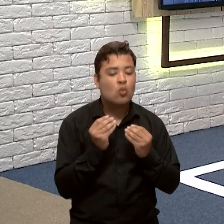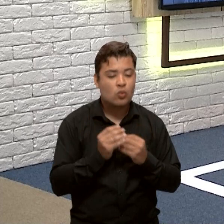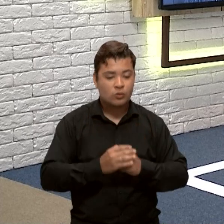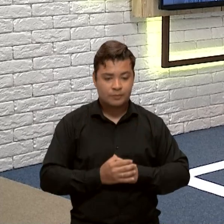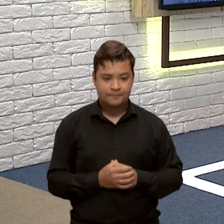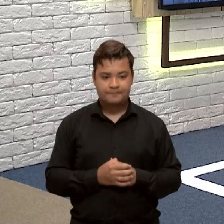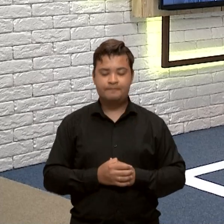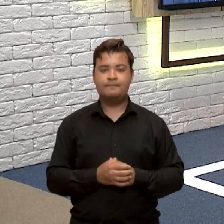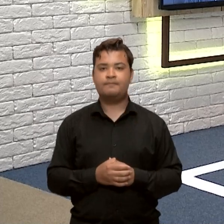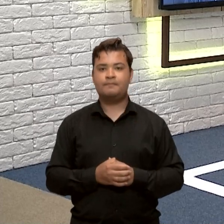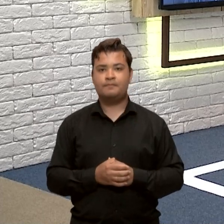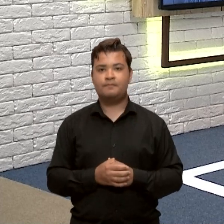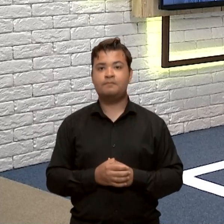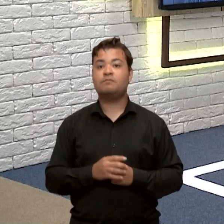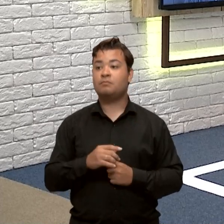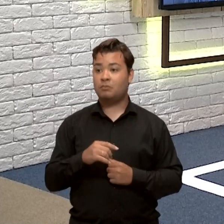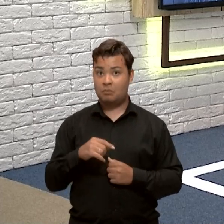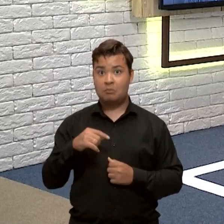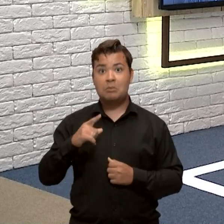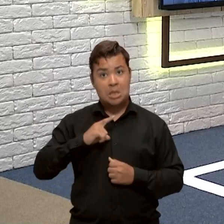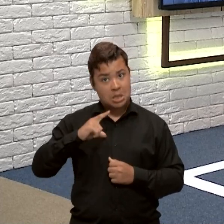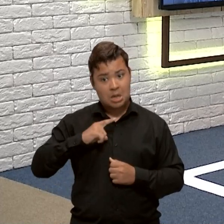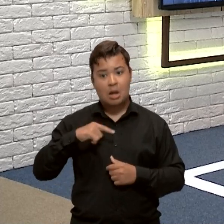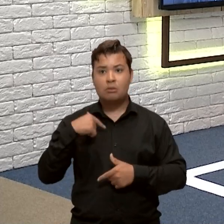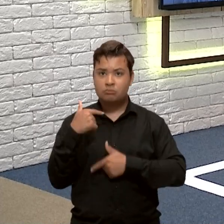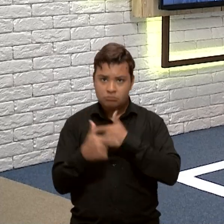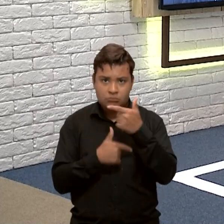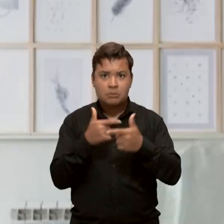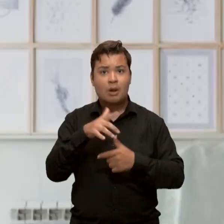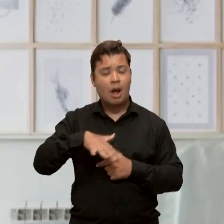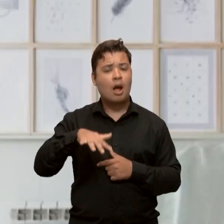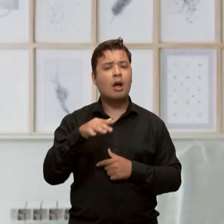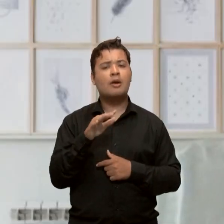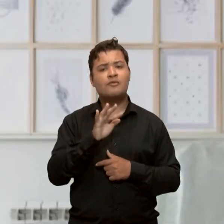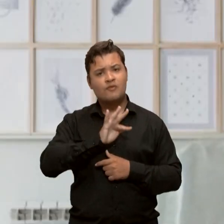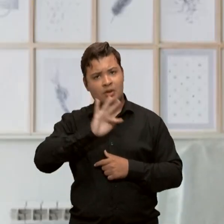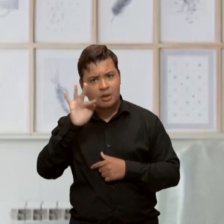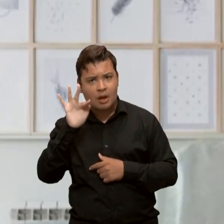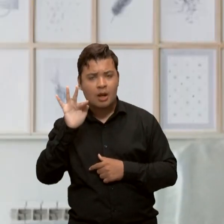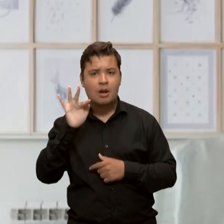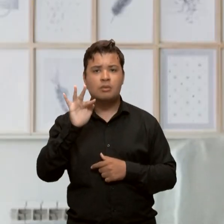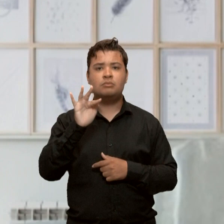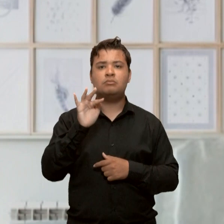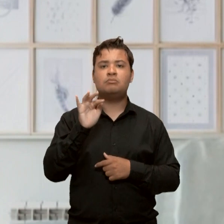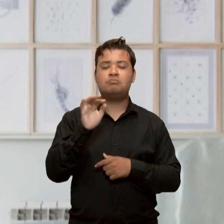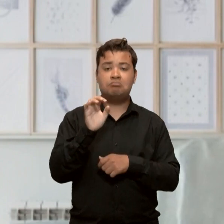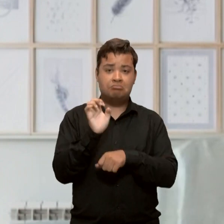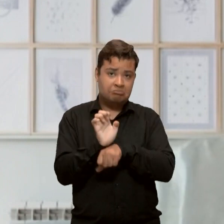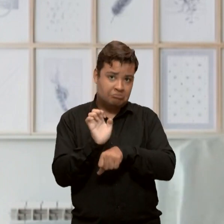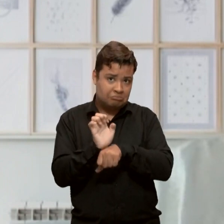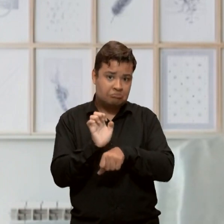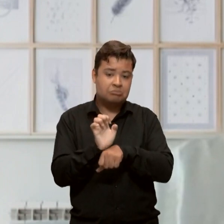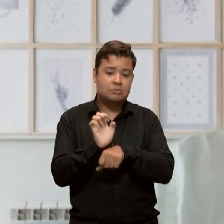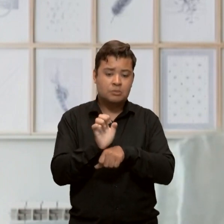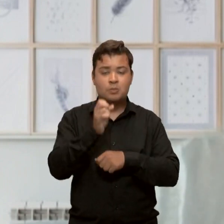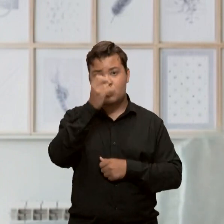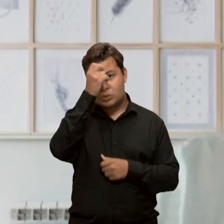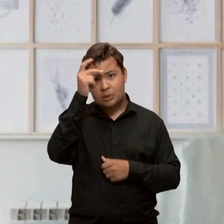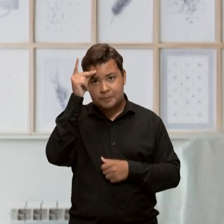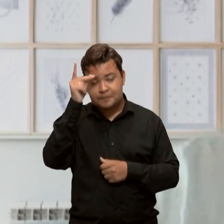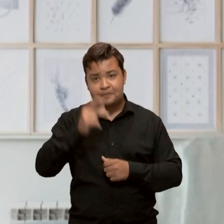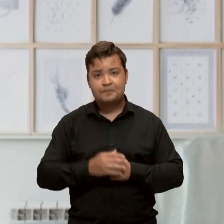Temos ações para a democratização do esporte nos âmbitos federal, municipal e estadual. Na Universidade Federal